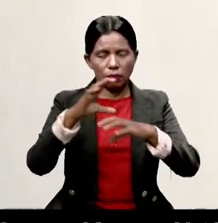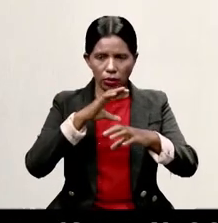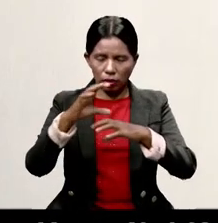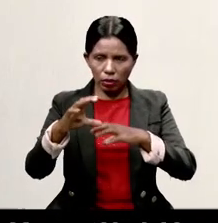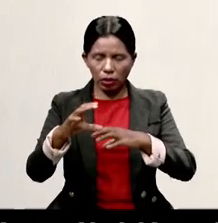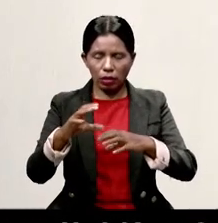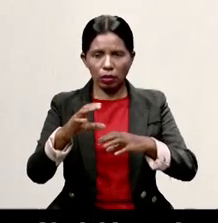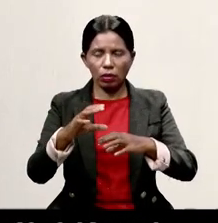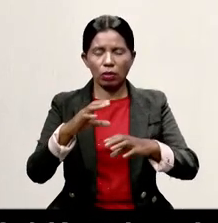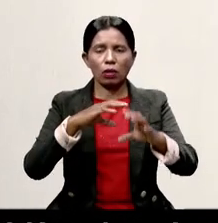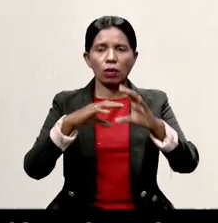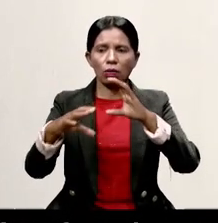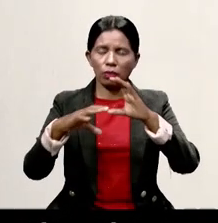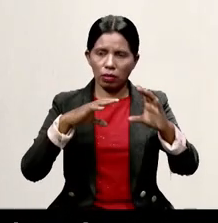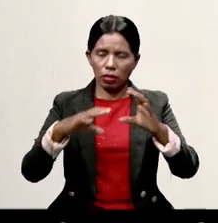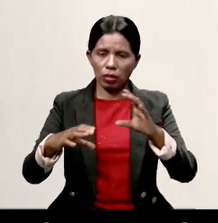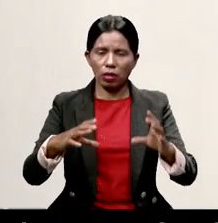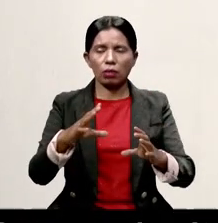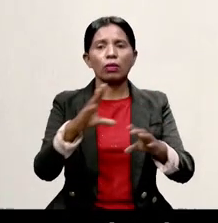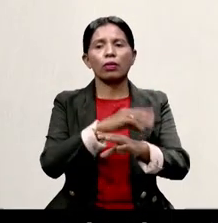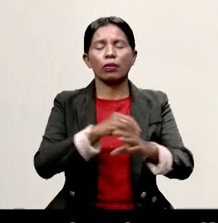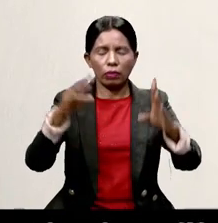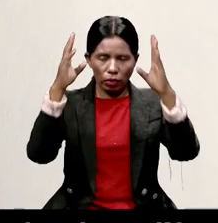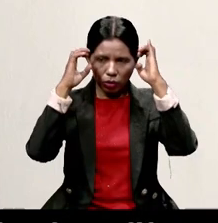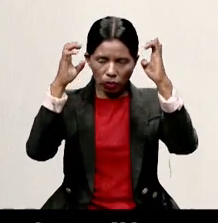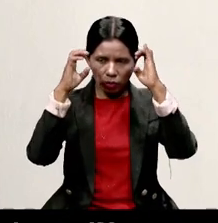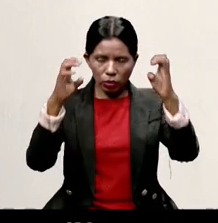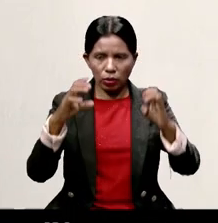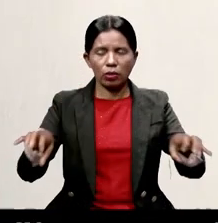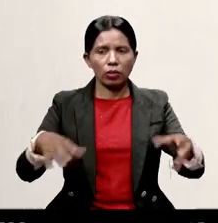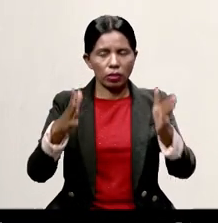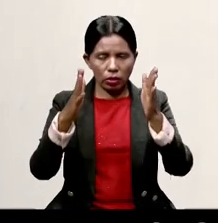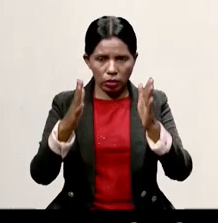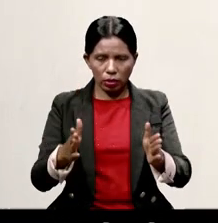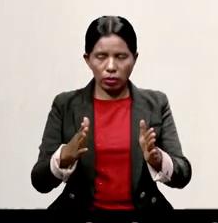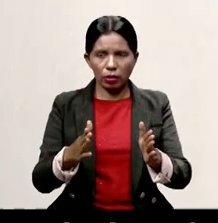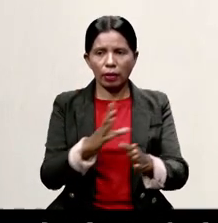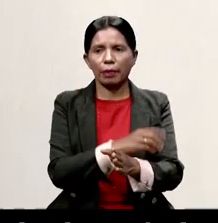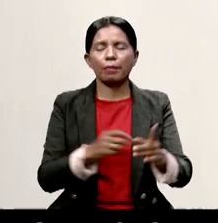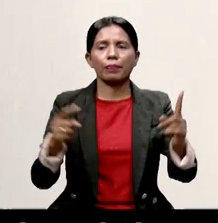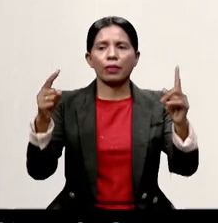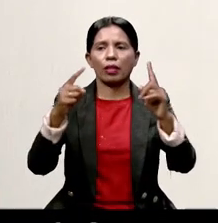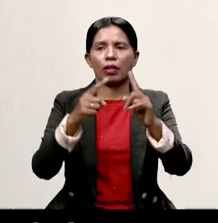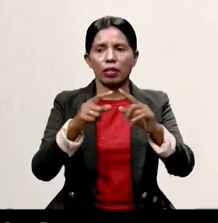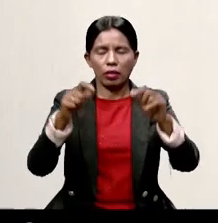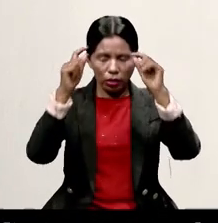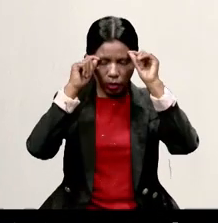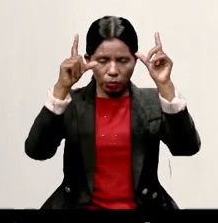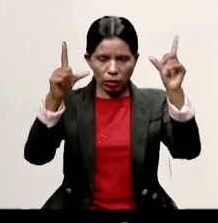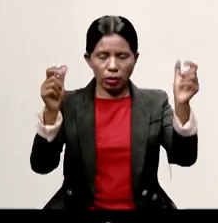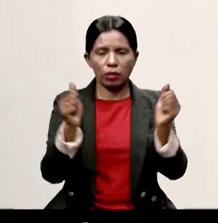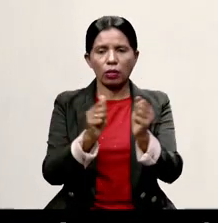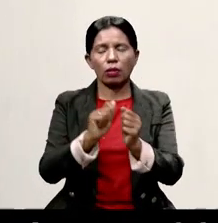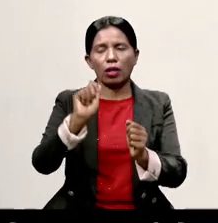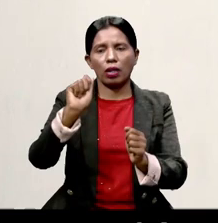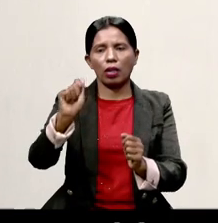a educação, o intercâmbio dos recursos humanos das quais tanto Timor como Angola podem